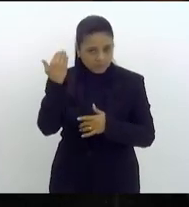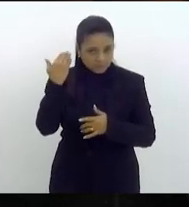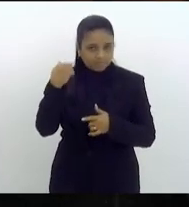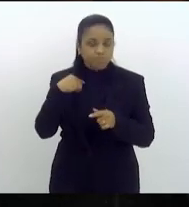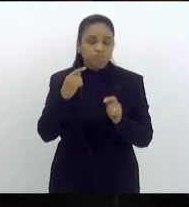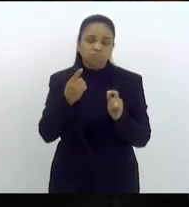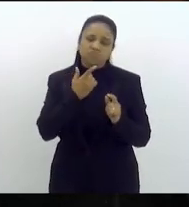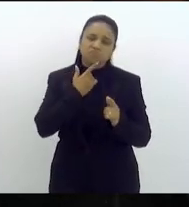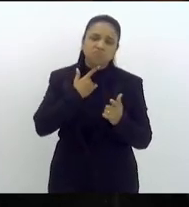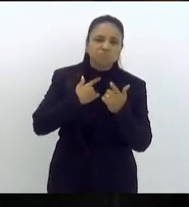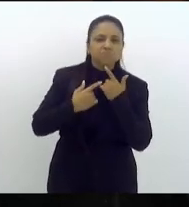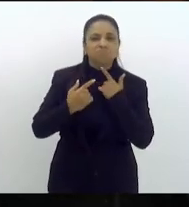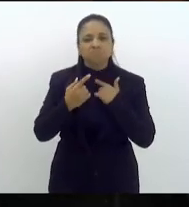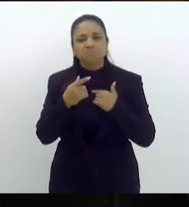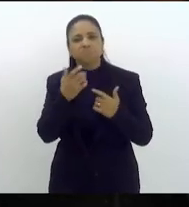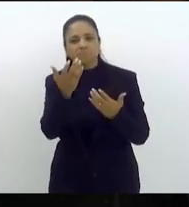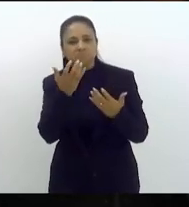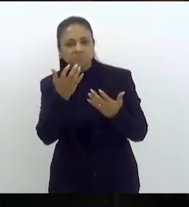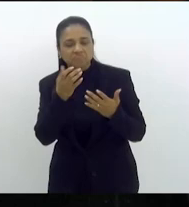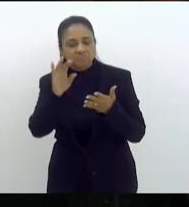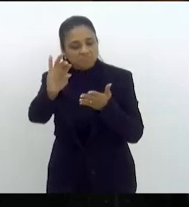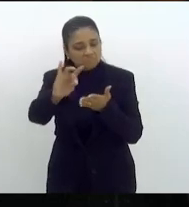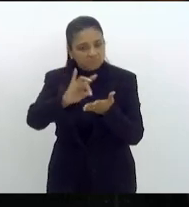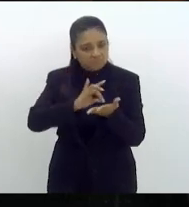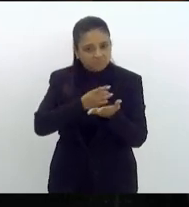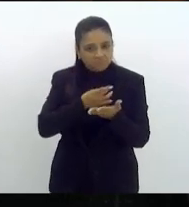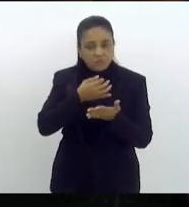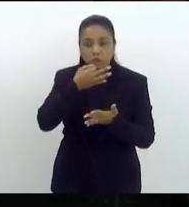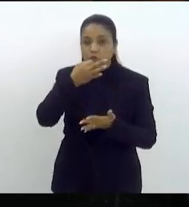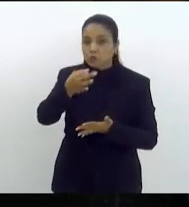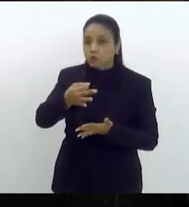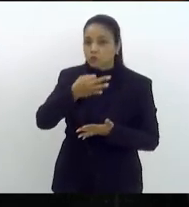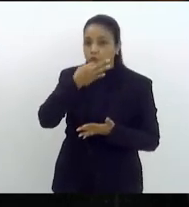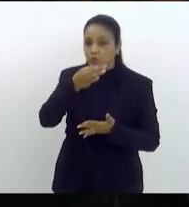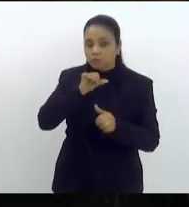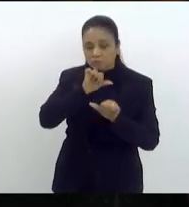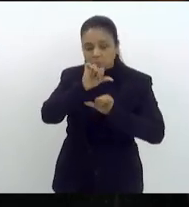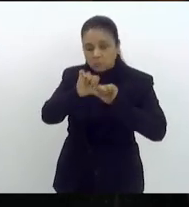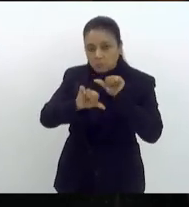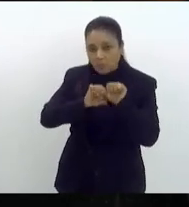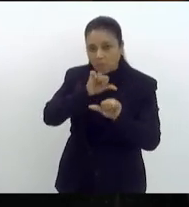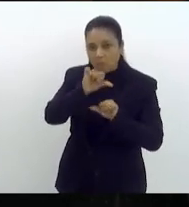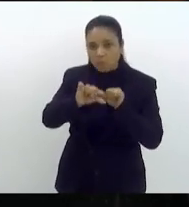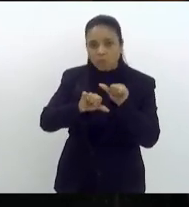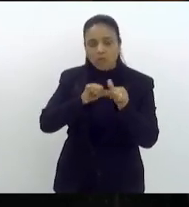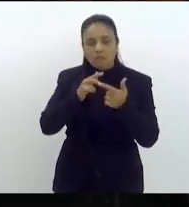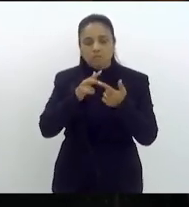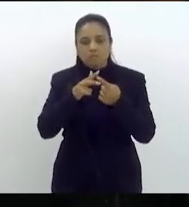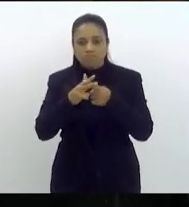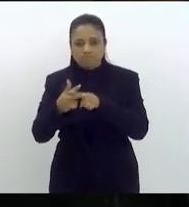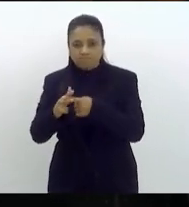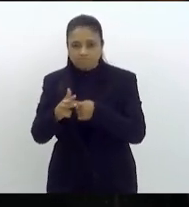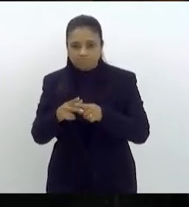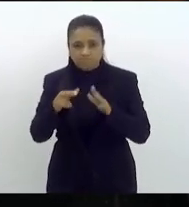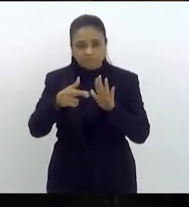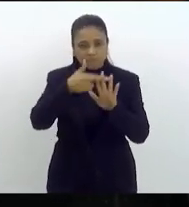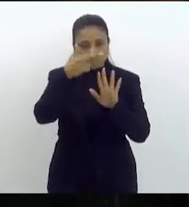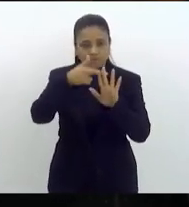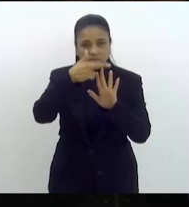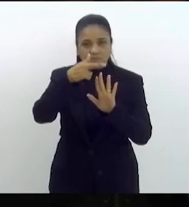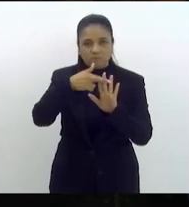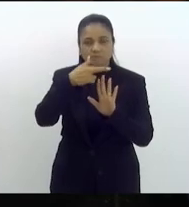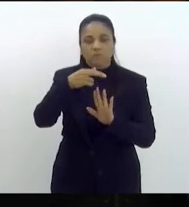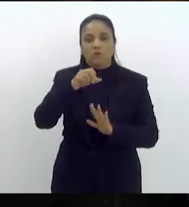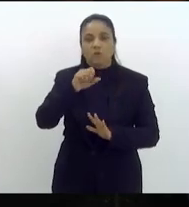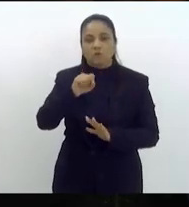podiam se inscrever e mandar sugestões de alteração na resolução np874